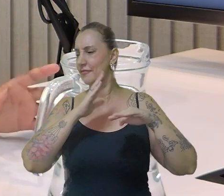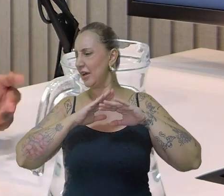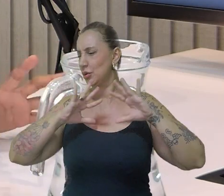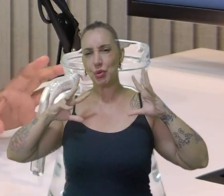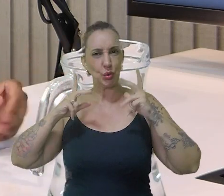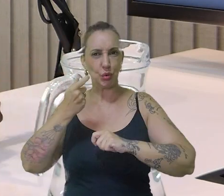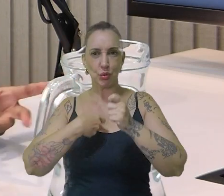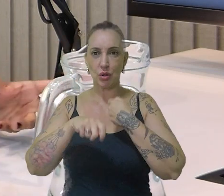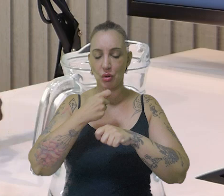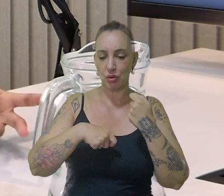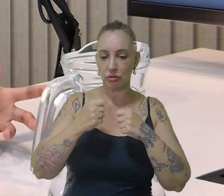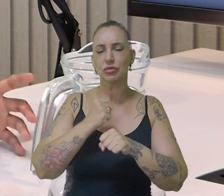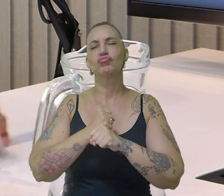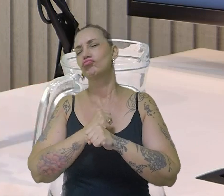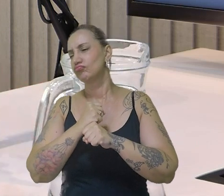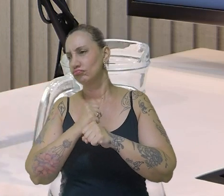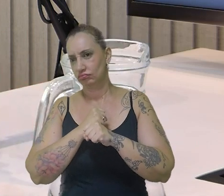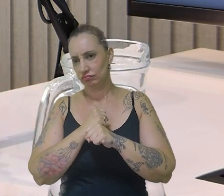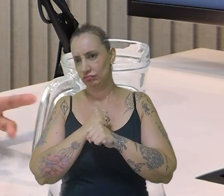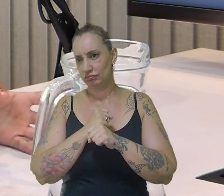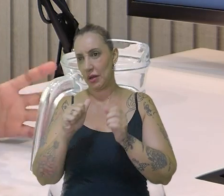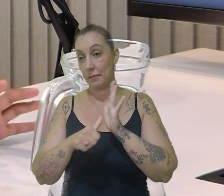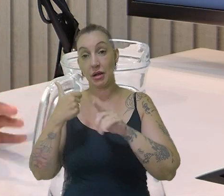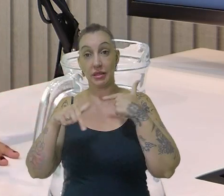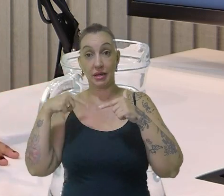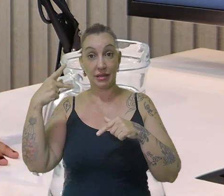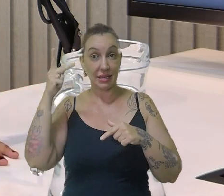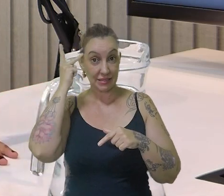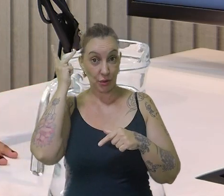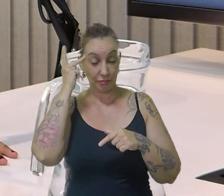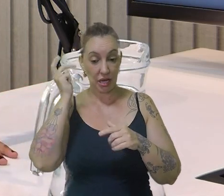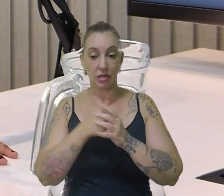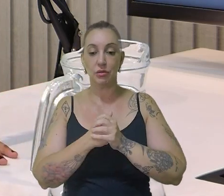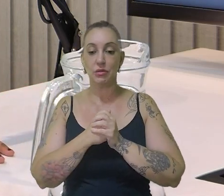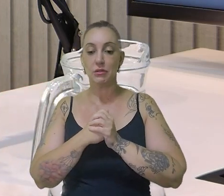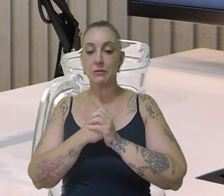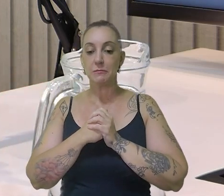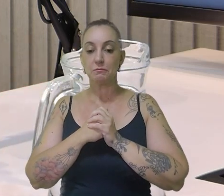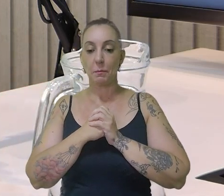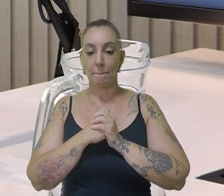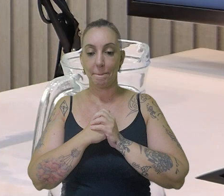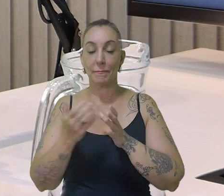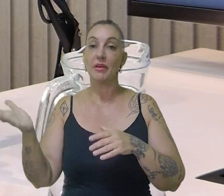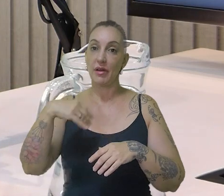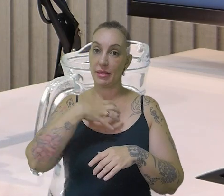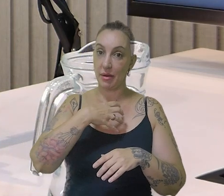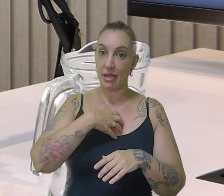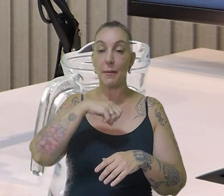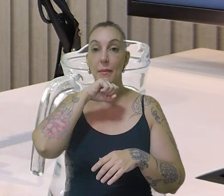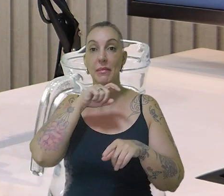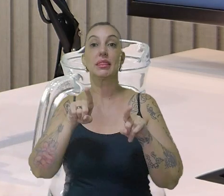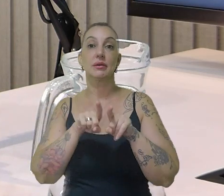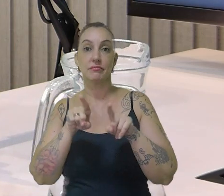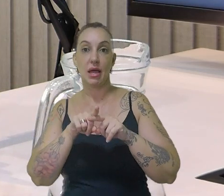tudo do da loja há muito tempo foi um o primeiro trabalho dele em São Paulo e que ele vem da Bahia né minha mãe